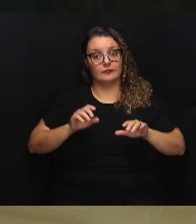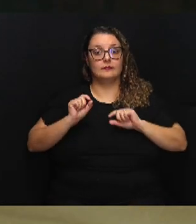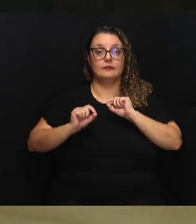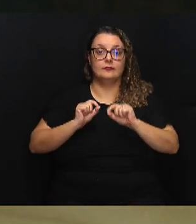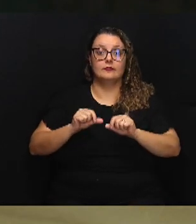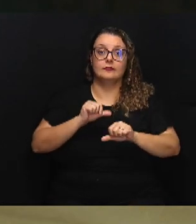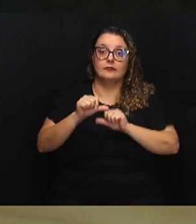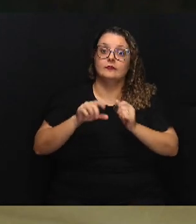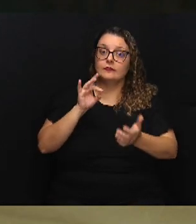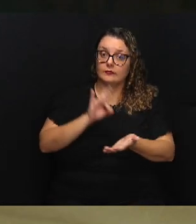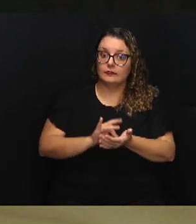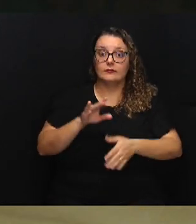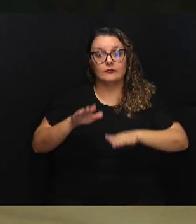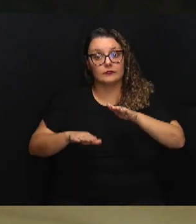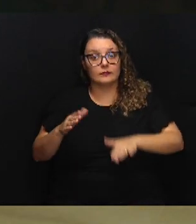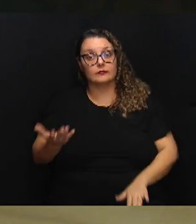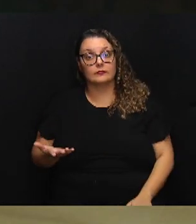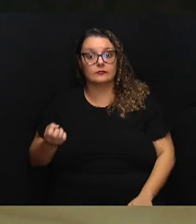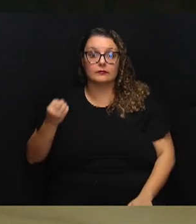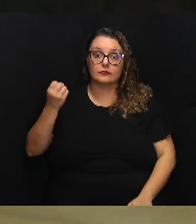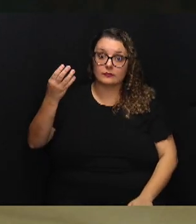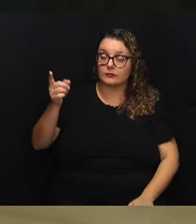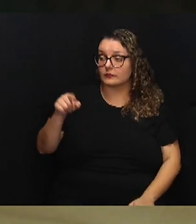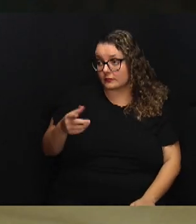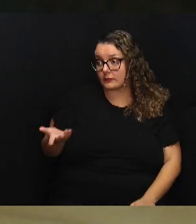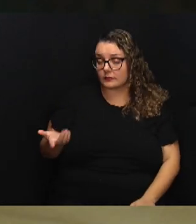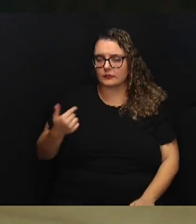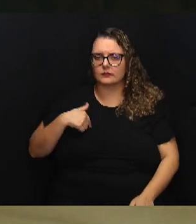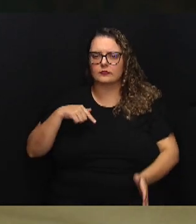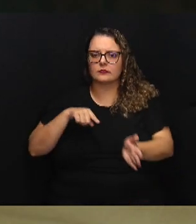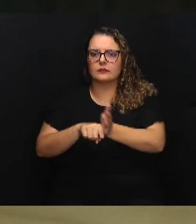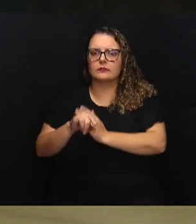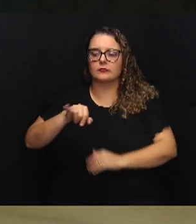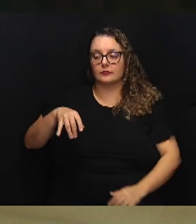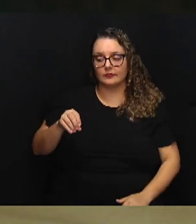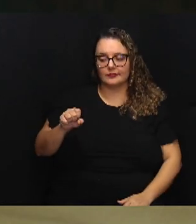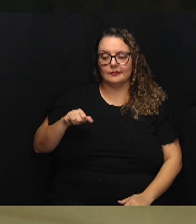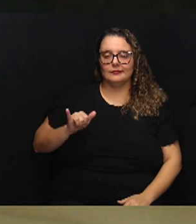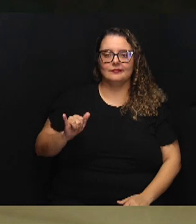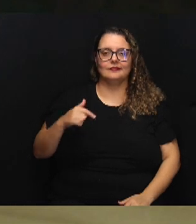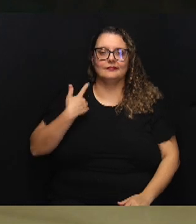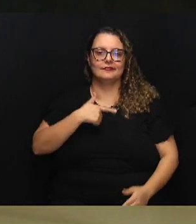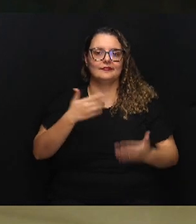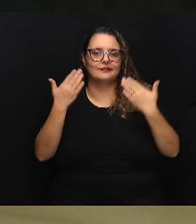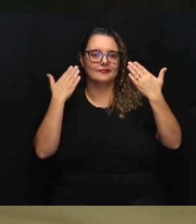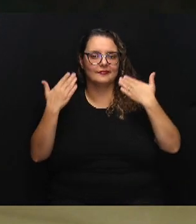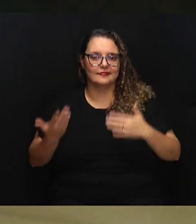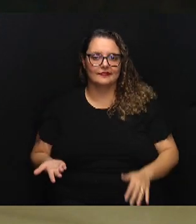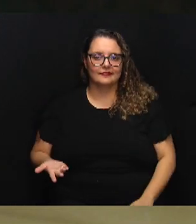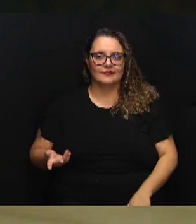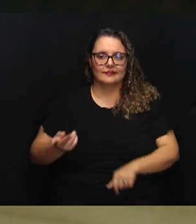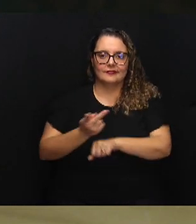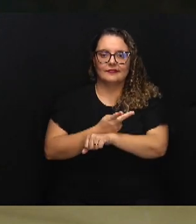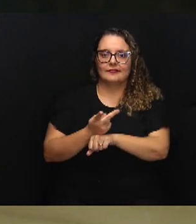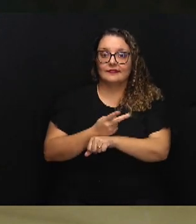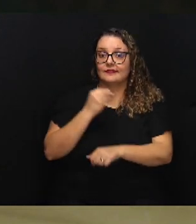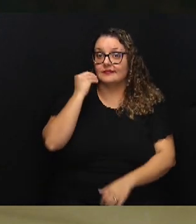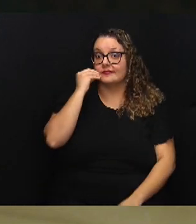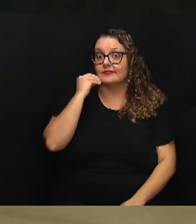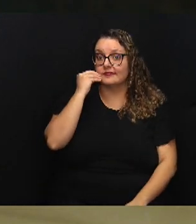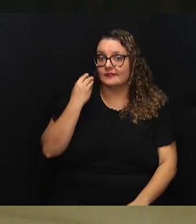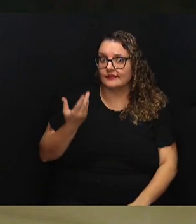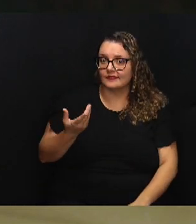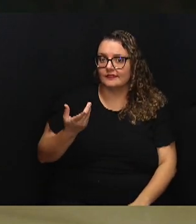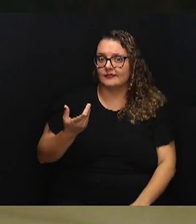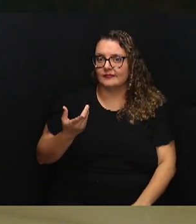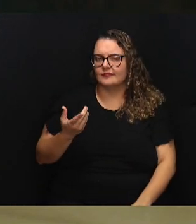essa realidade de vez em quando com uma viagem, né? Aí eu pergunto para a Josi, a nossa psicóloga, a busca por experiências tem